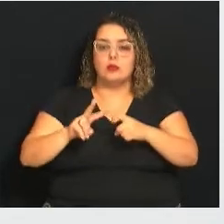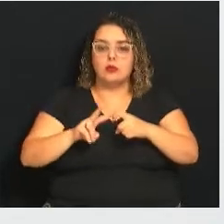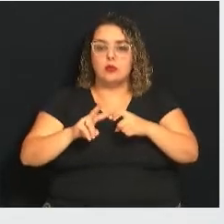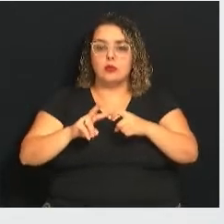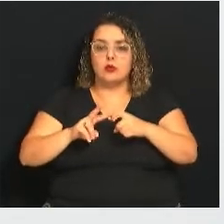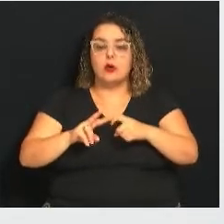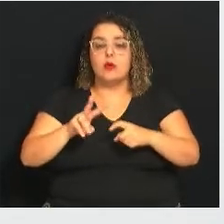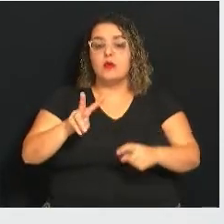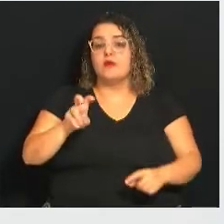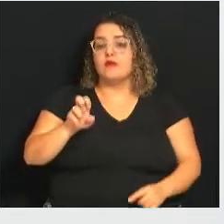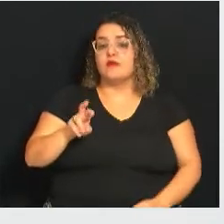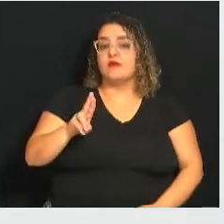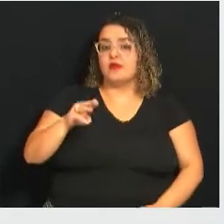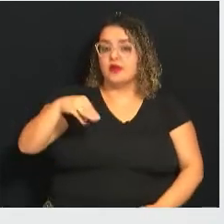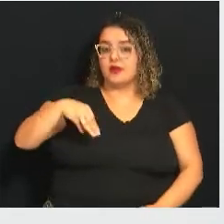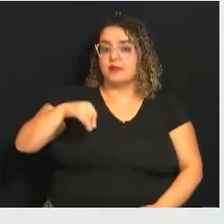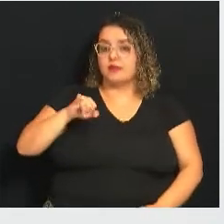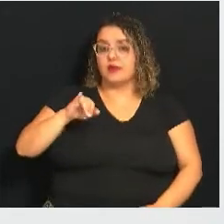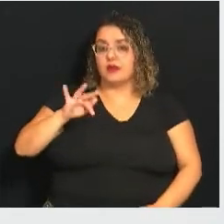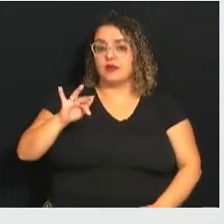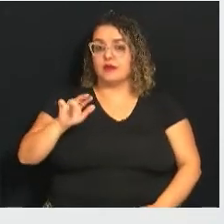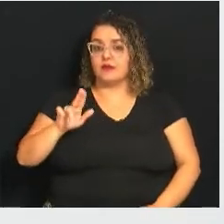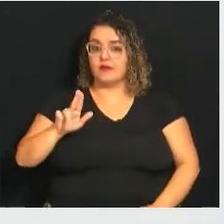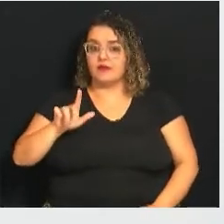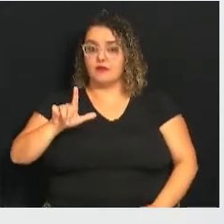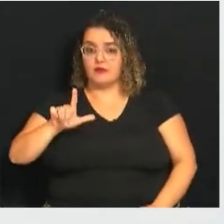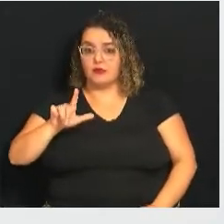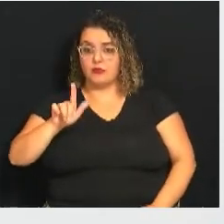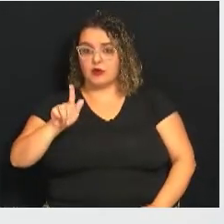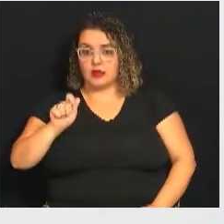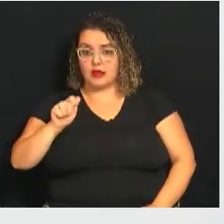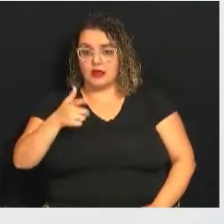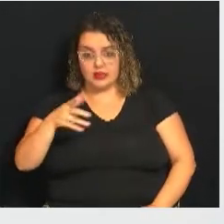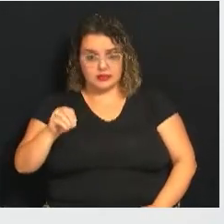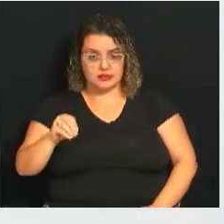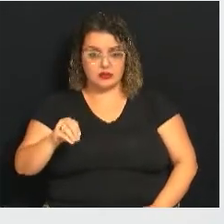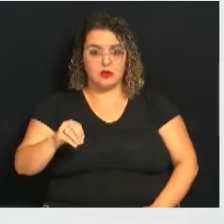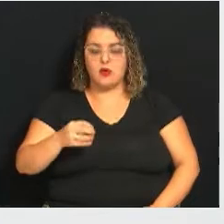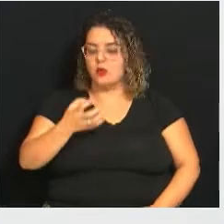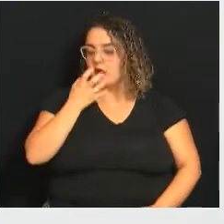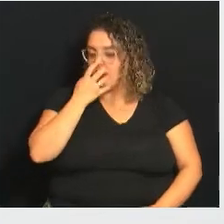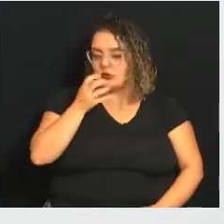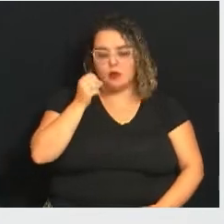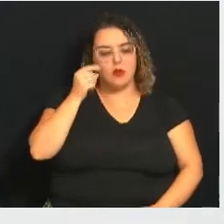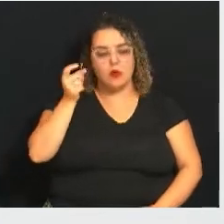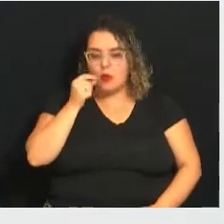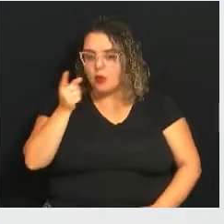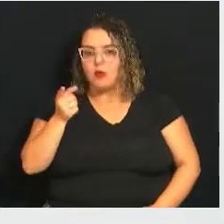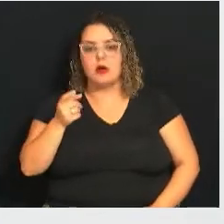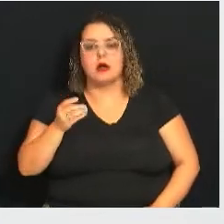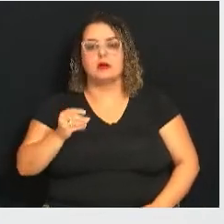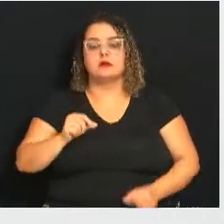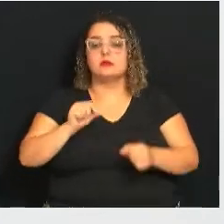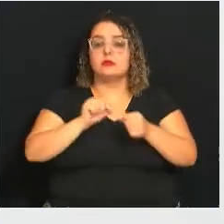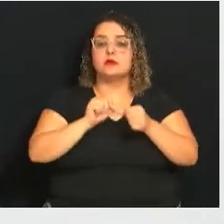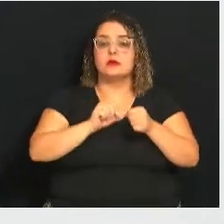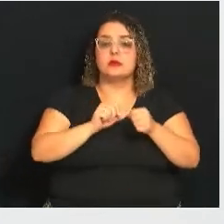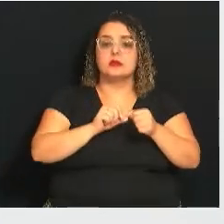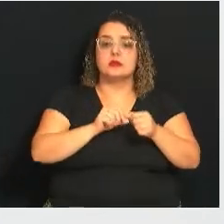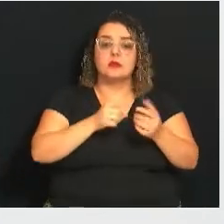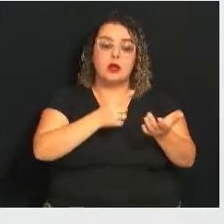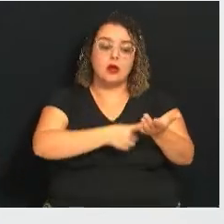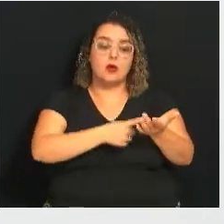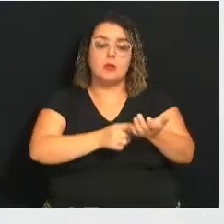vermifugação com seu animal com o cachorro o gato e fazer ali aquela consulta